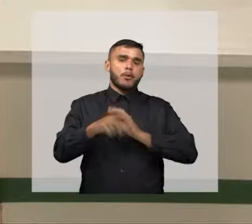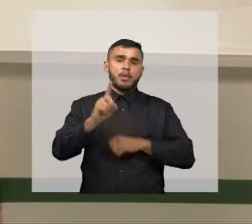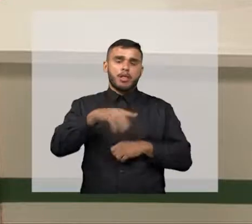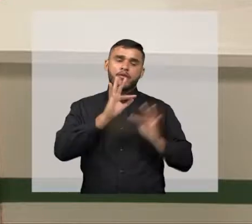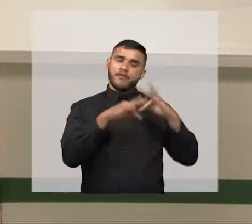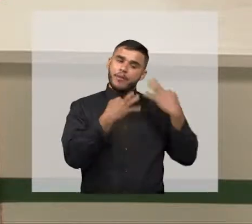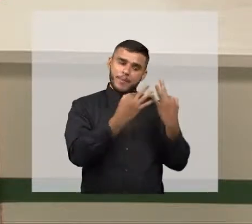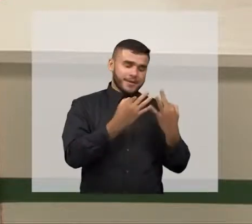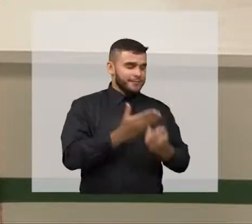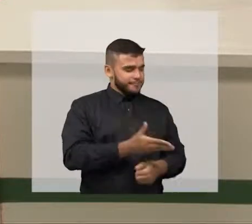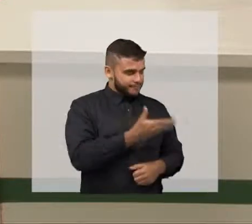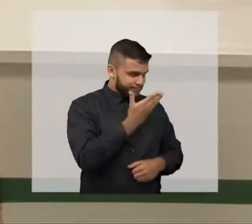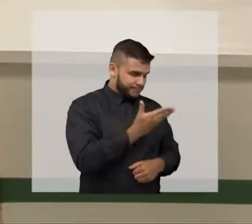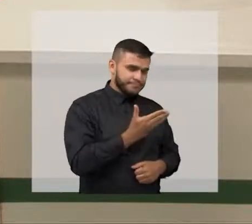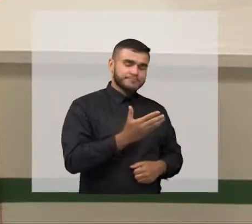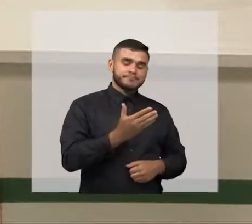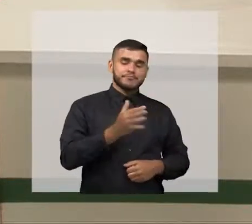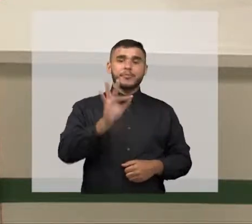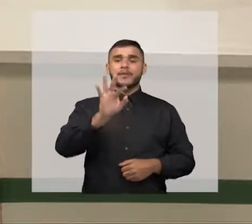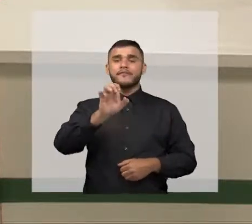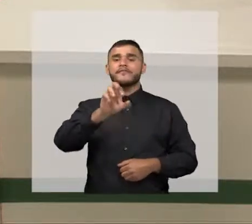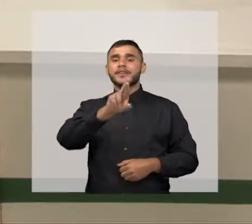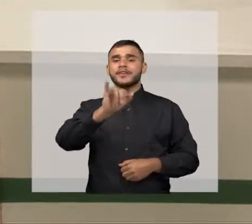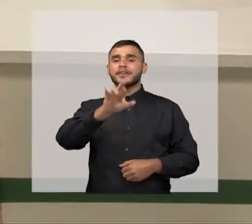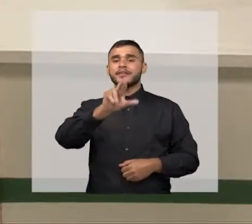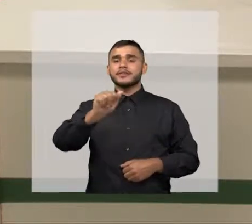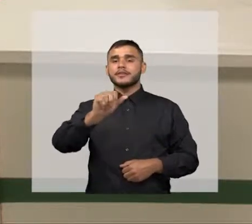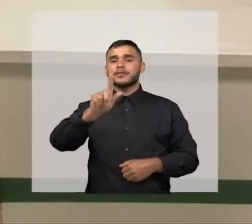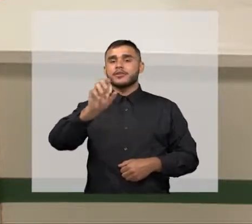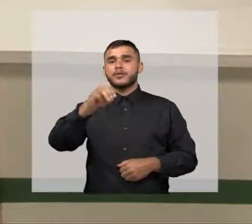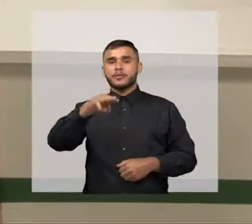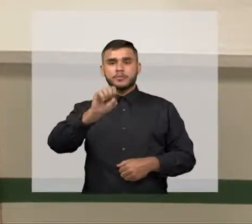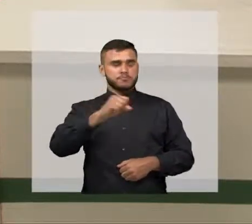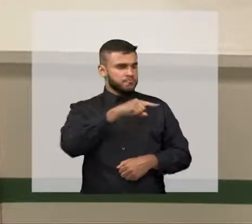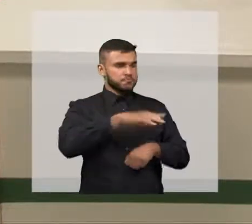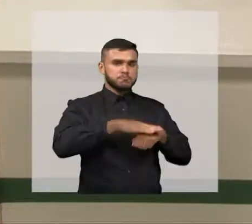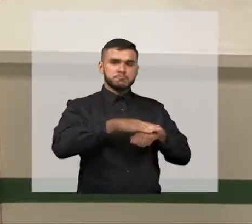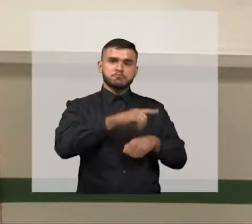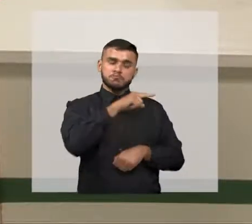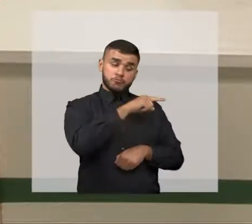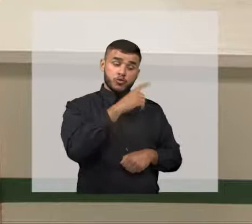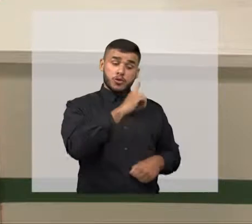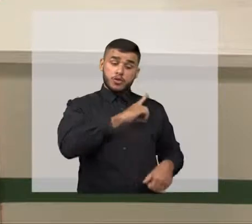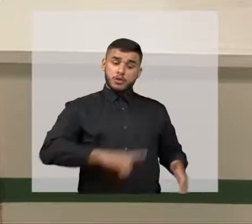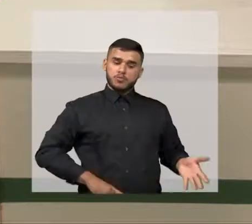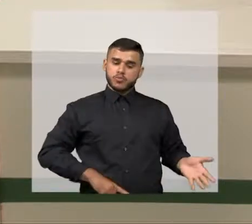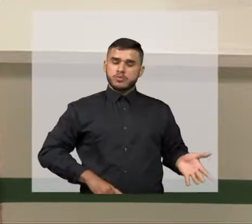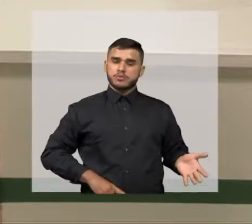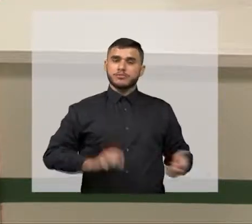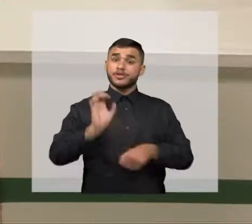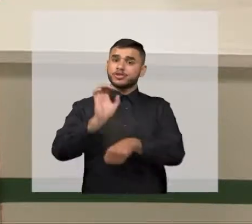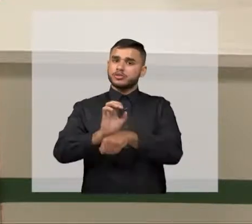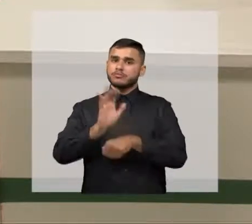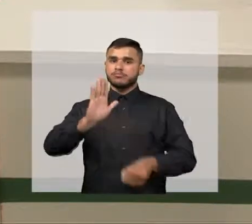da família, lá Ferreira Gomes, pensou em ser deputada estadual. A senhora se preparou para ser deputada